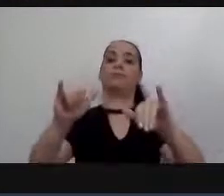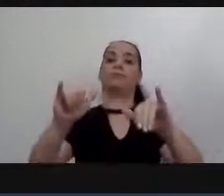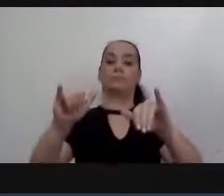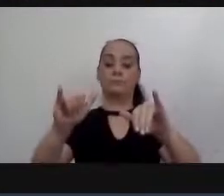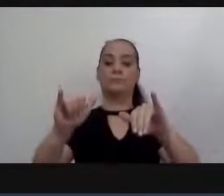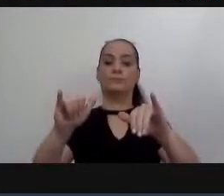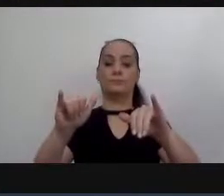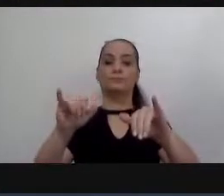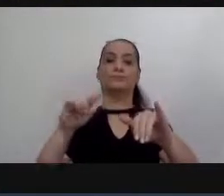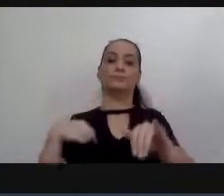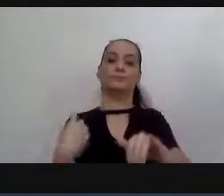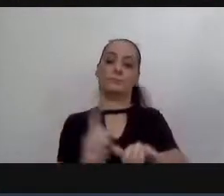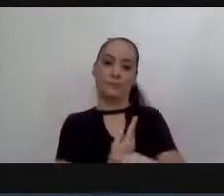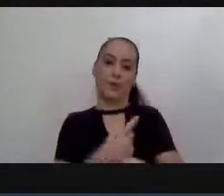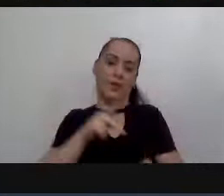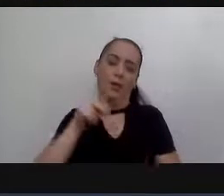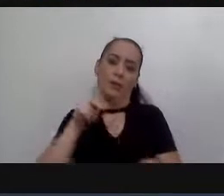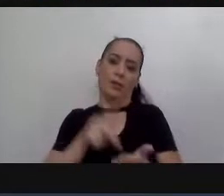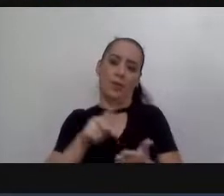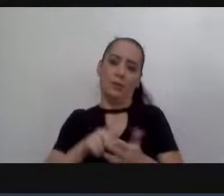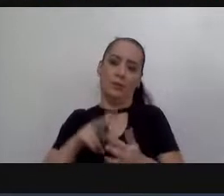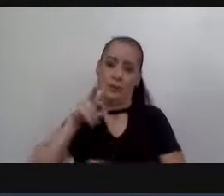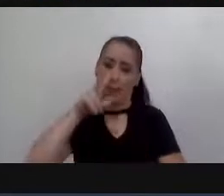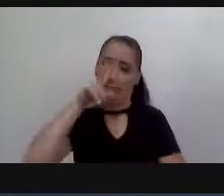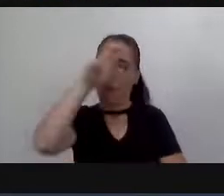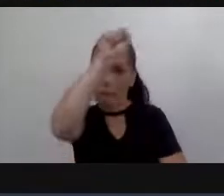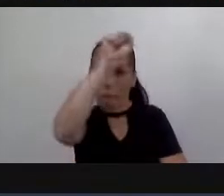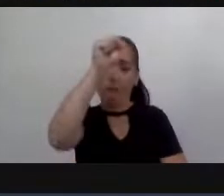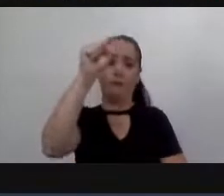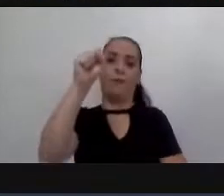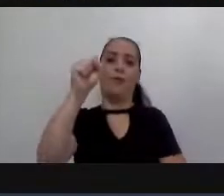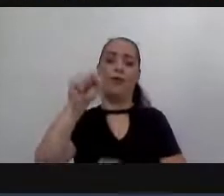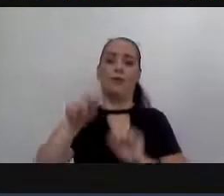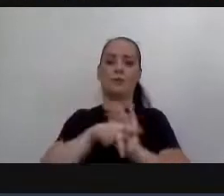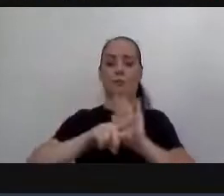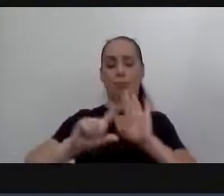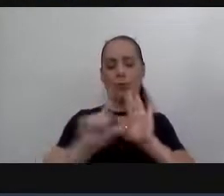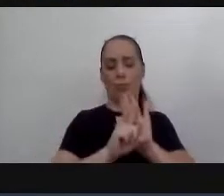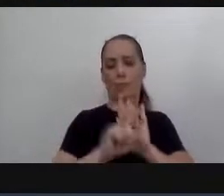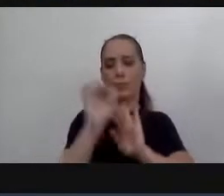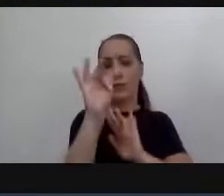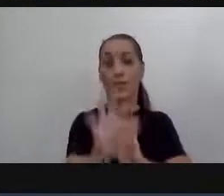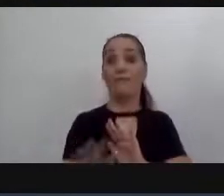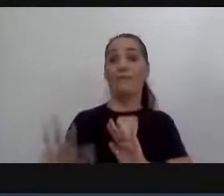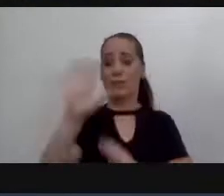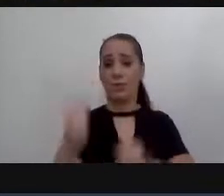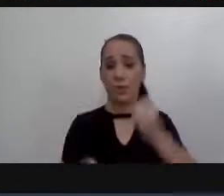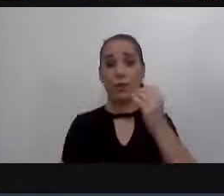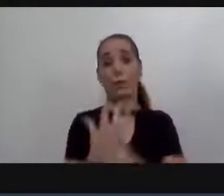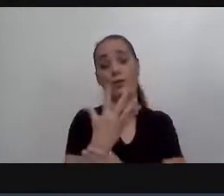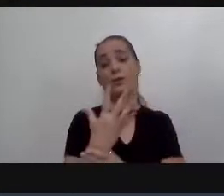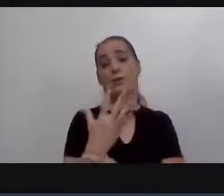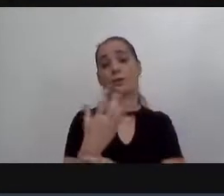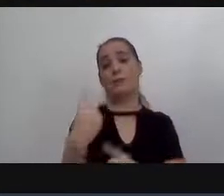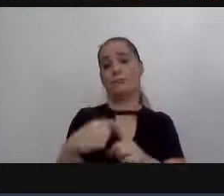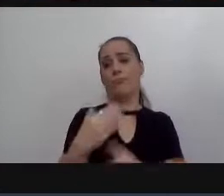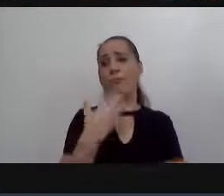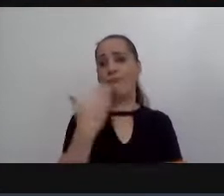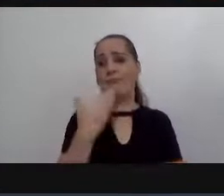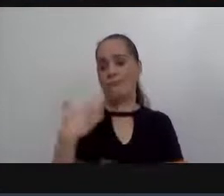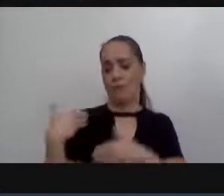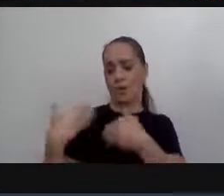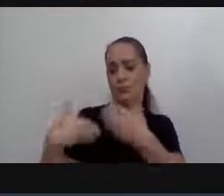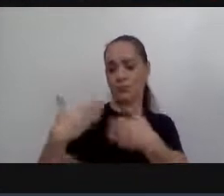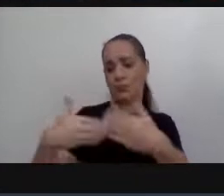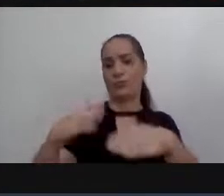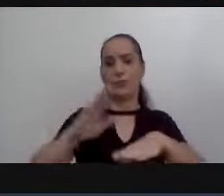que haja realmente uma força para pensar uma lei federal que facilite esse processo e que os